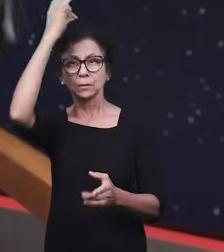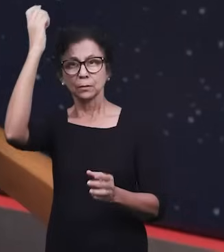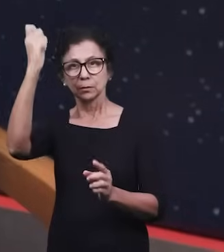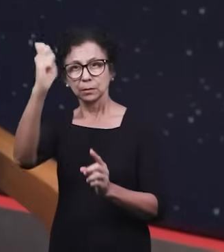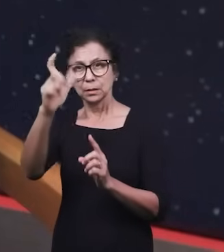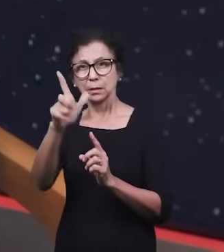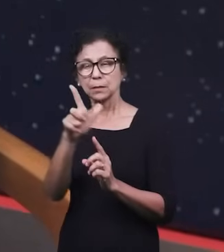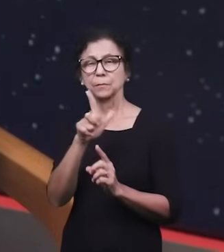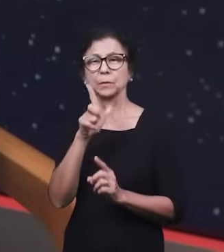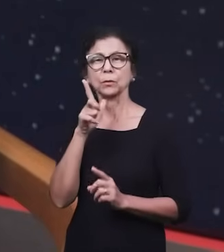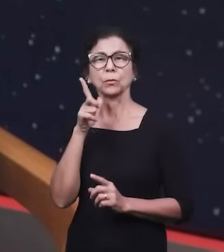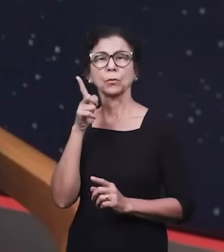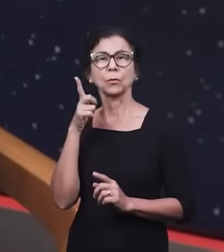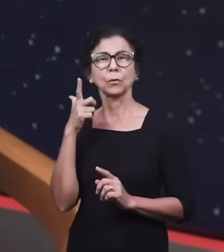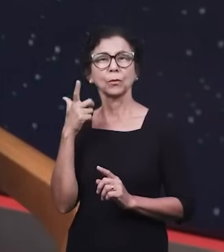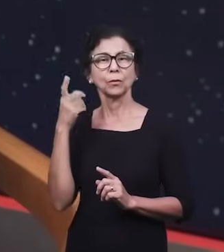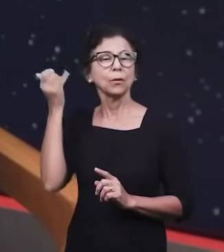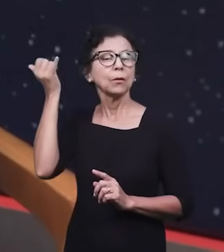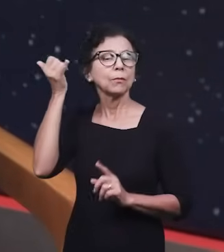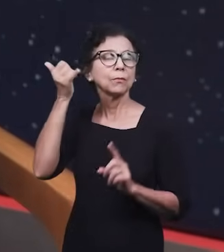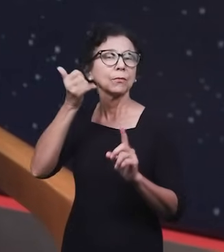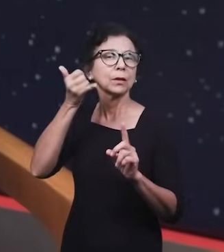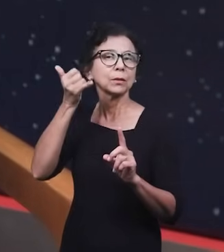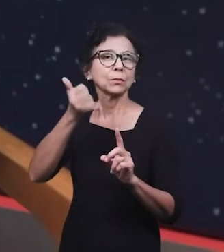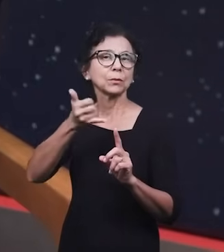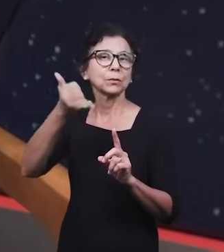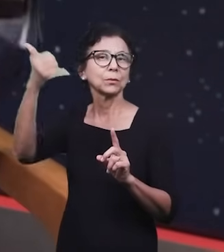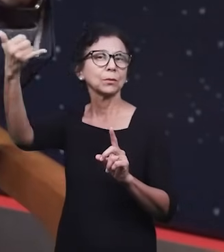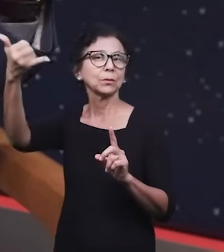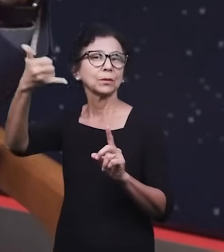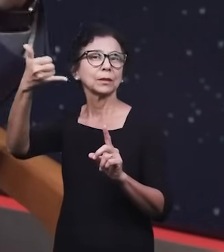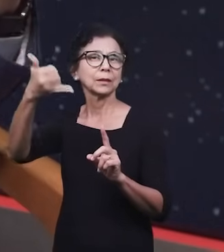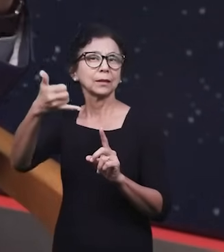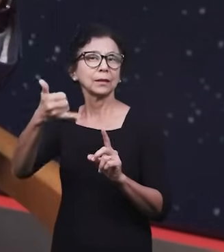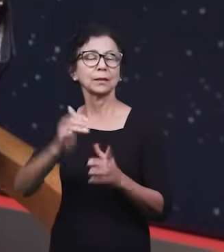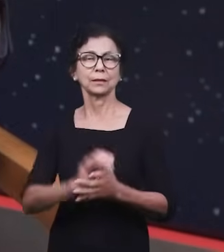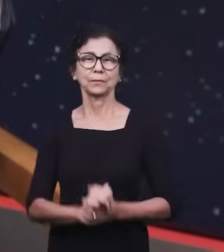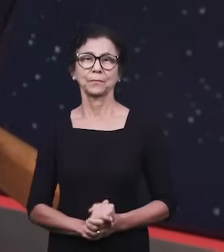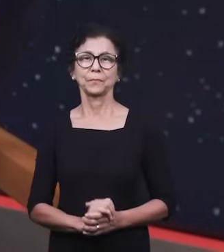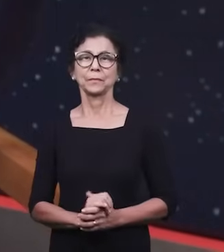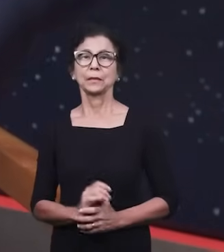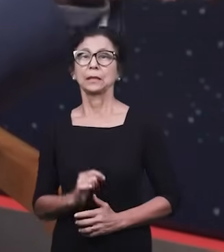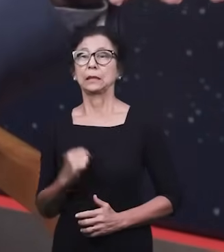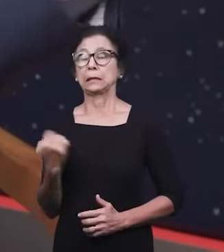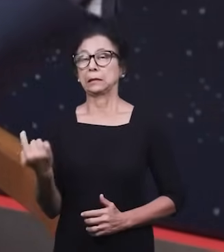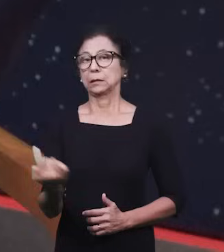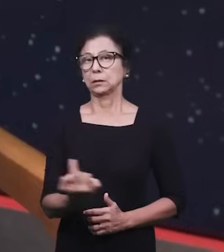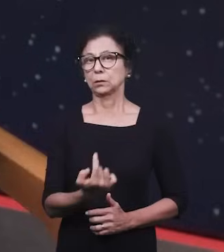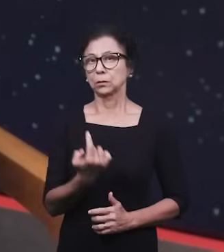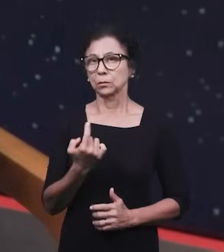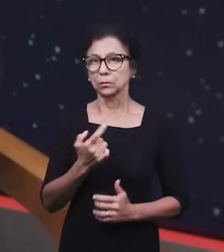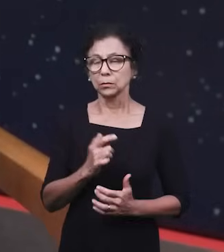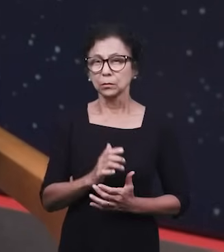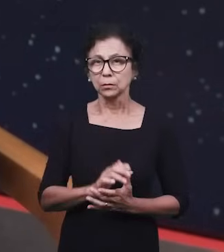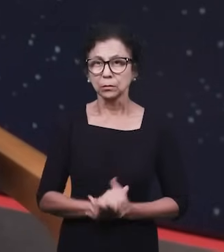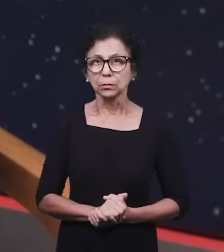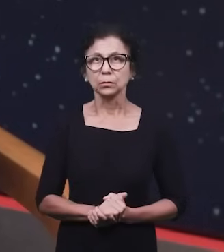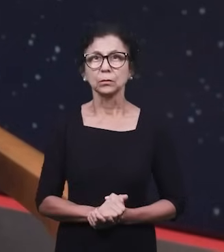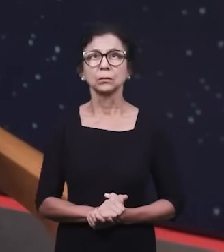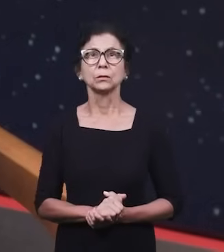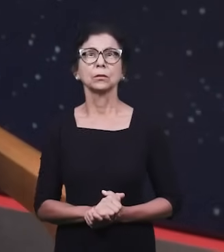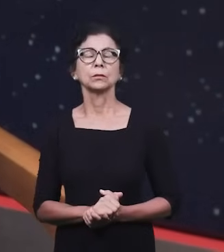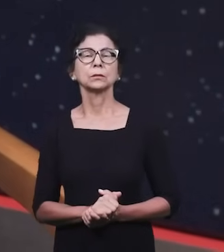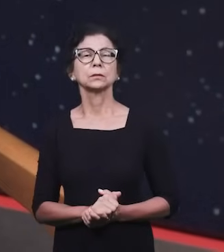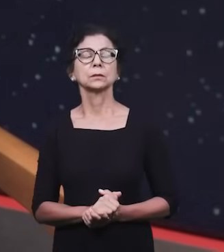que nós queremos, e é a que de fato traz efeitos sobre a alma, a